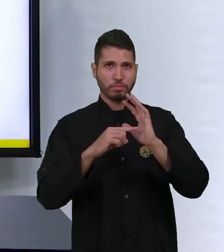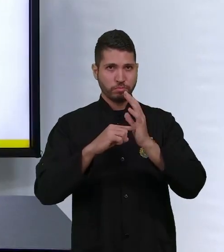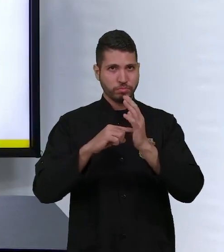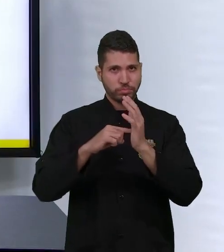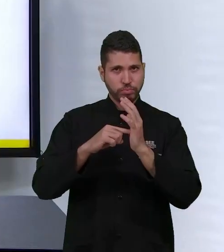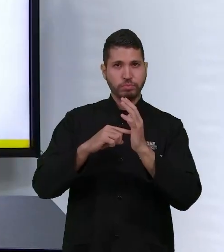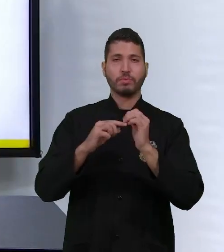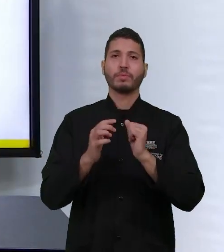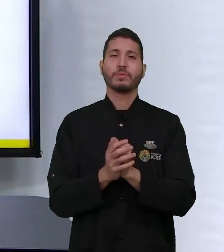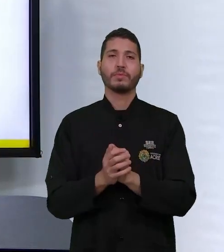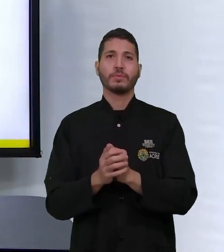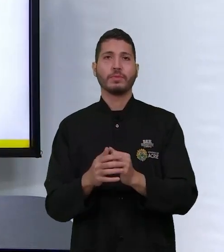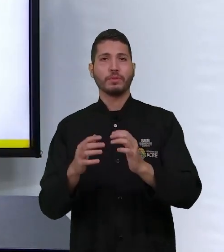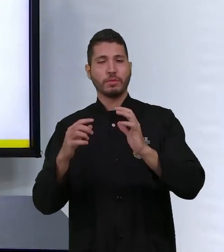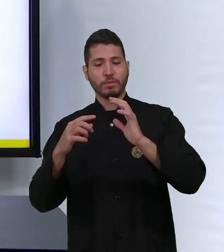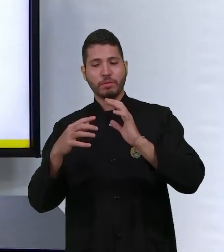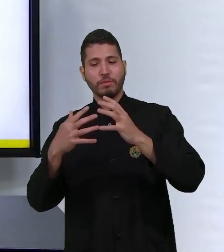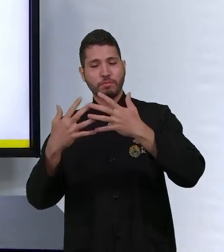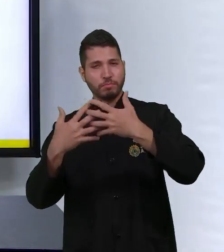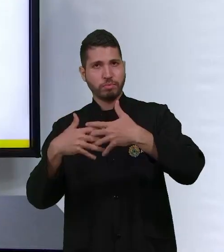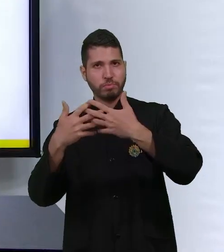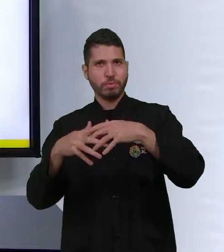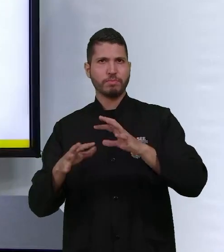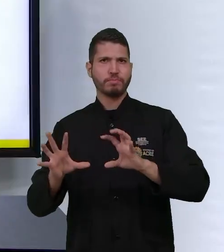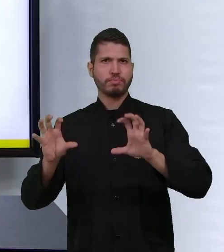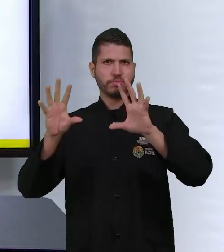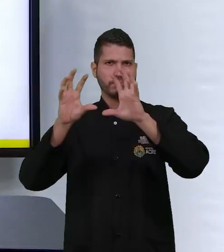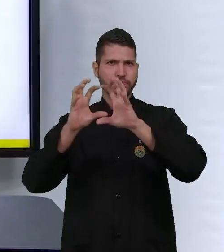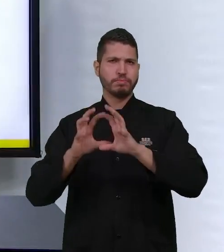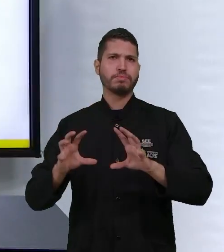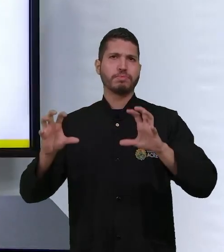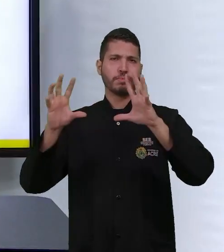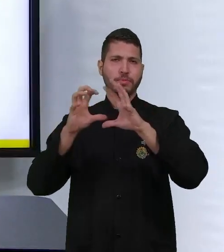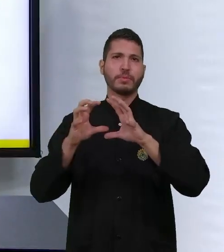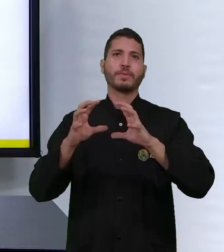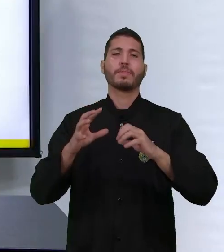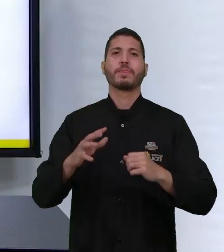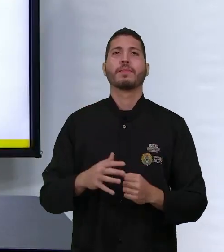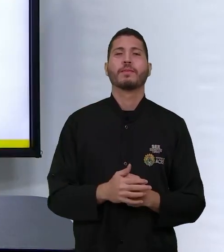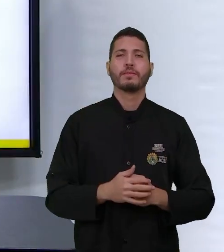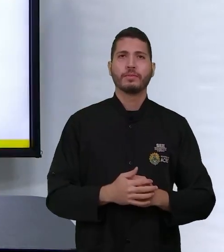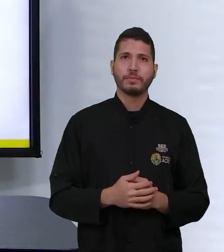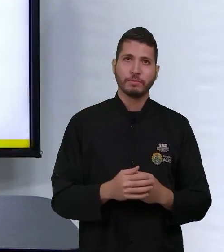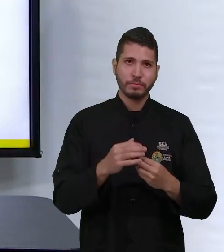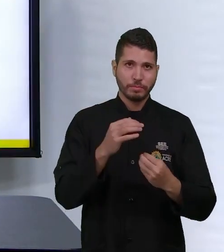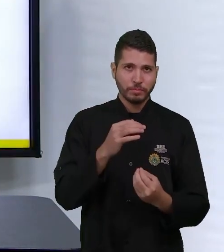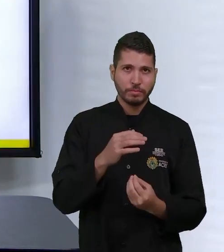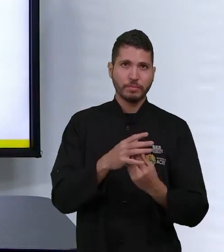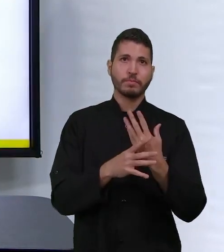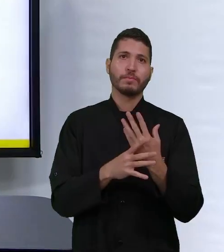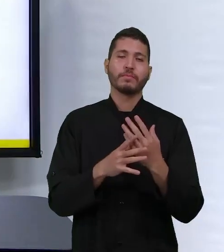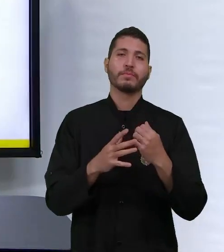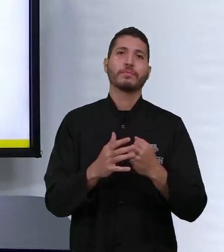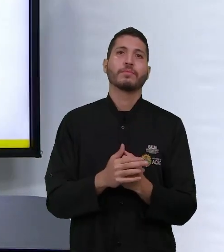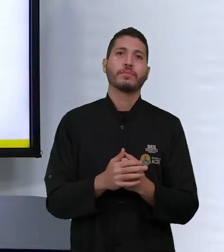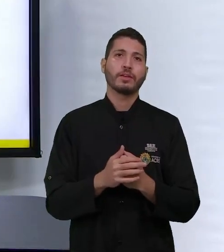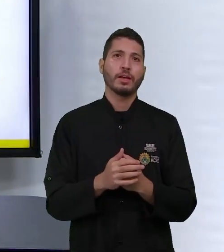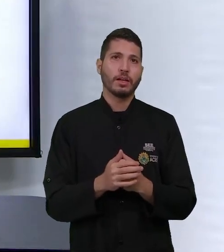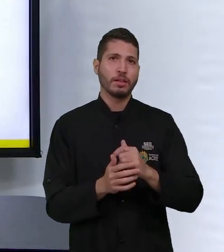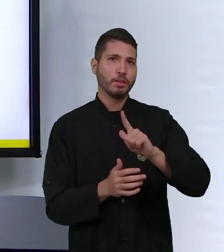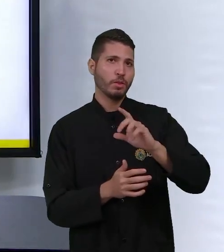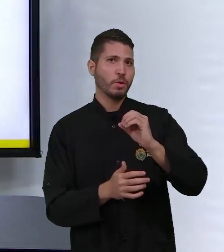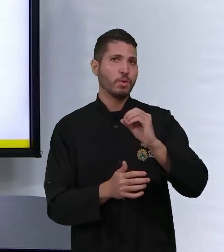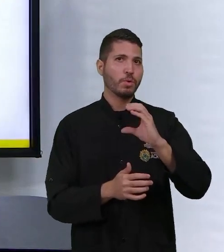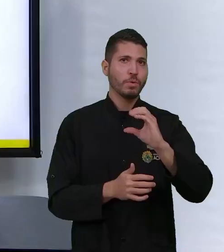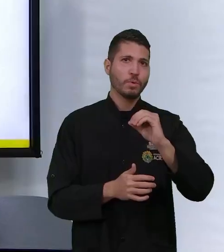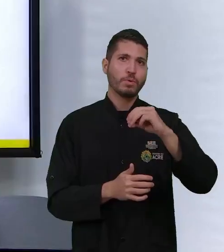máquina a vapor. A máquina a vapor, consequentemente, levou à invenção da locomotiva a vapor, que nós